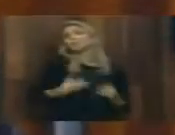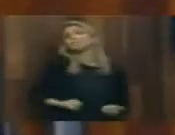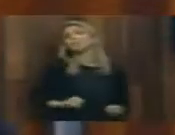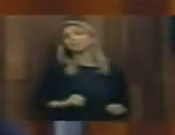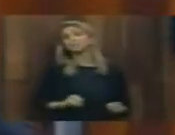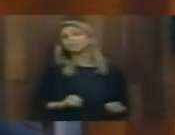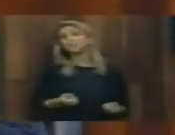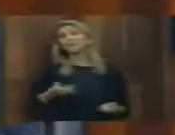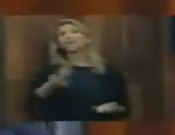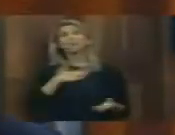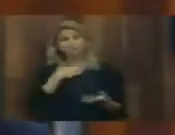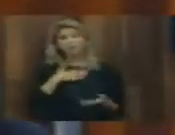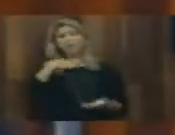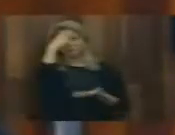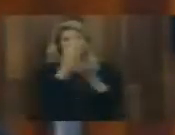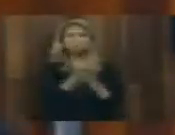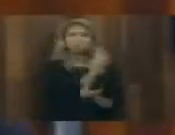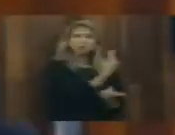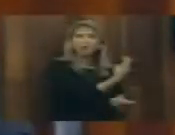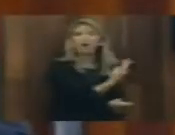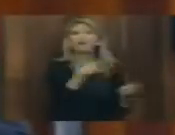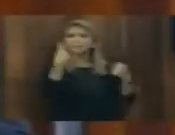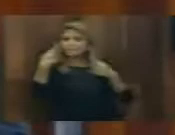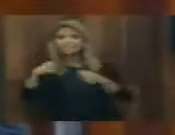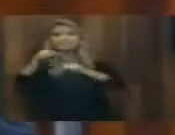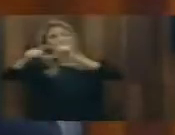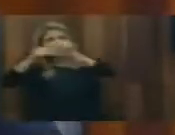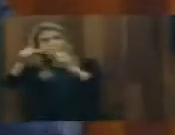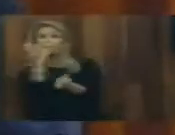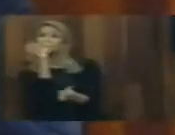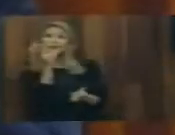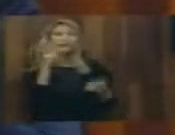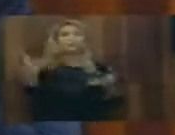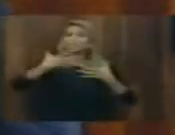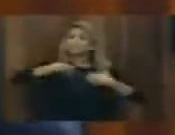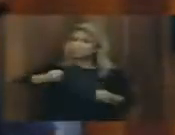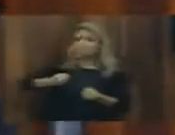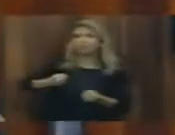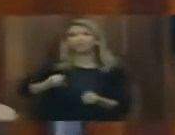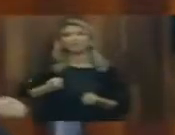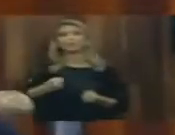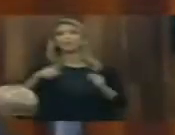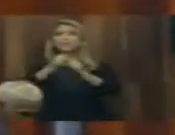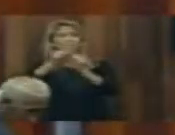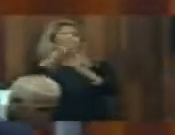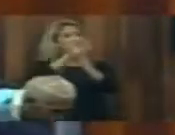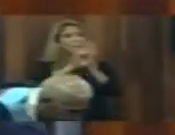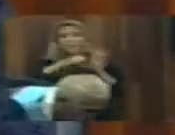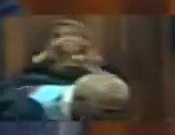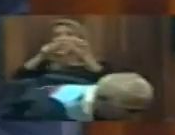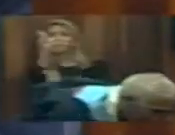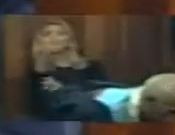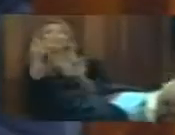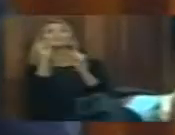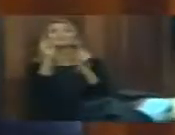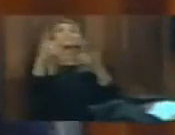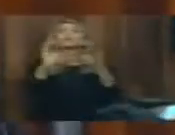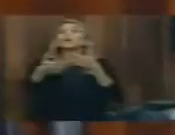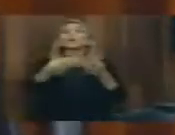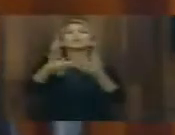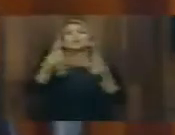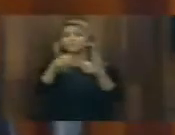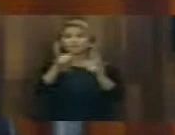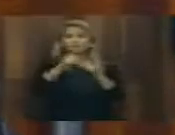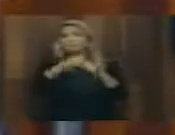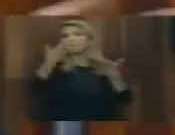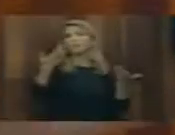alterar alguma coisa, nos chame, vamos à procuradoria, vamos fazer emenda ou vamos alterar, o que seja, um